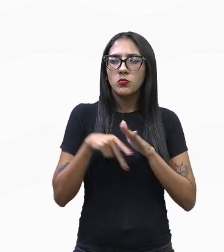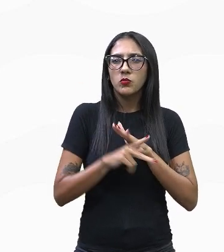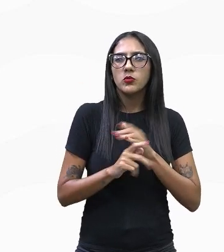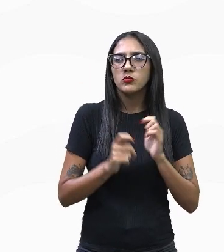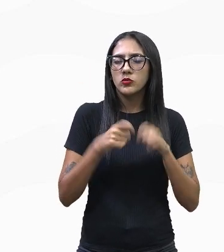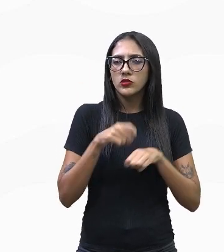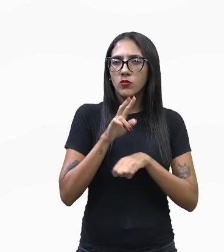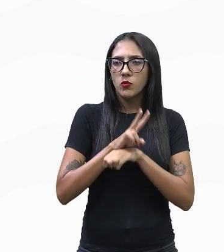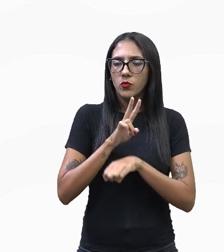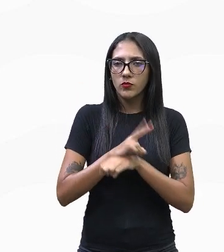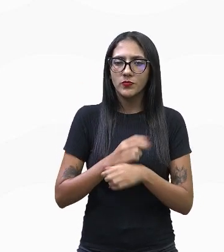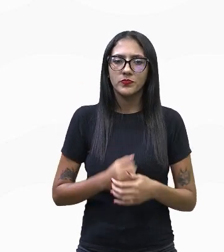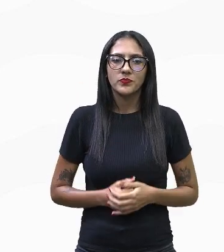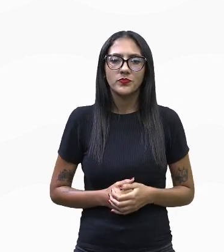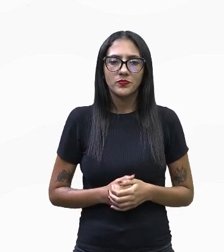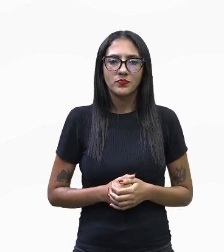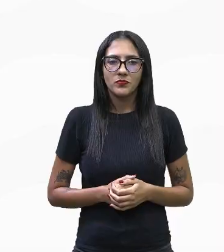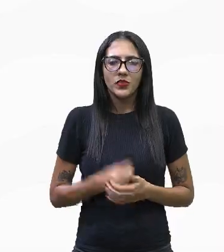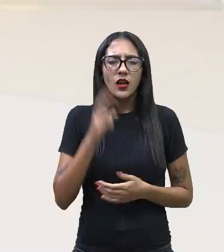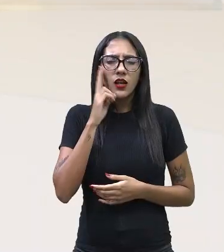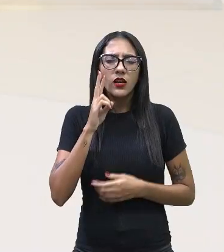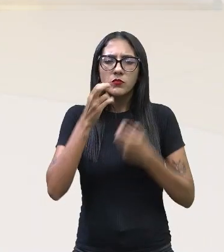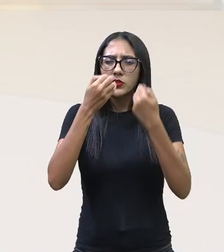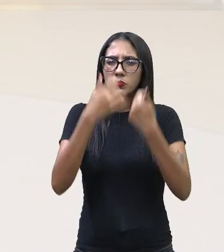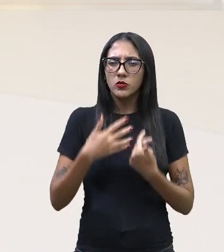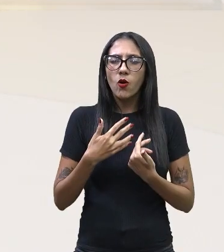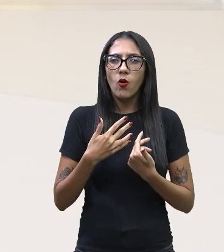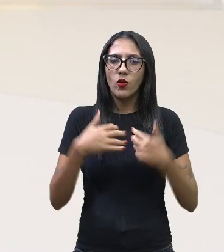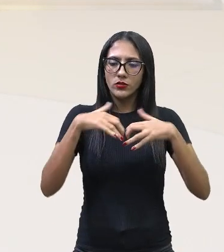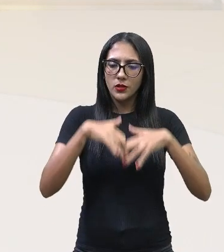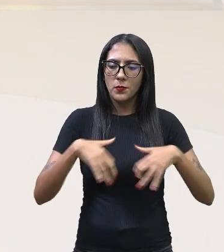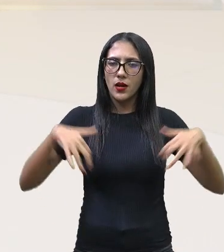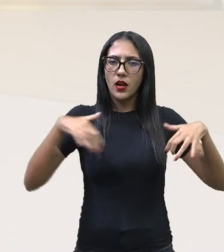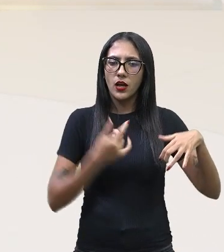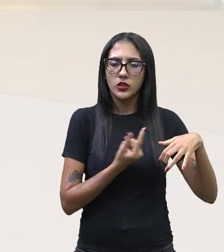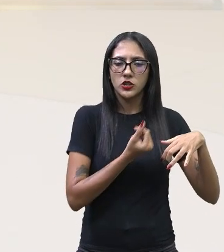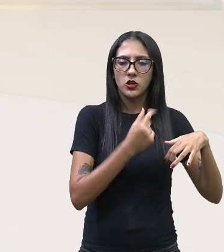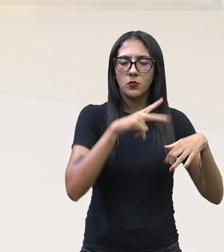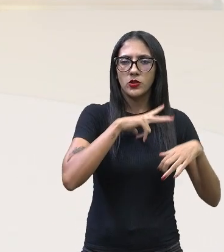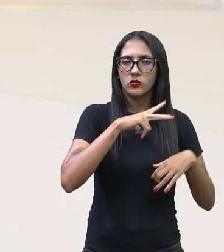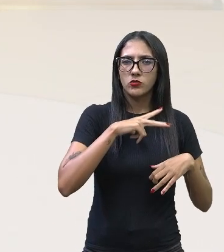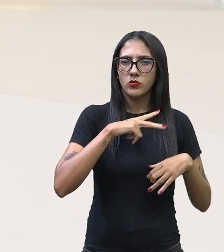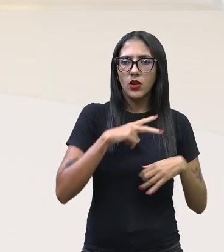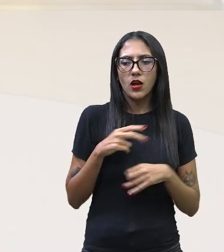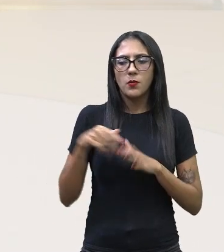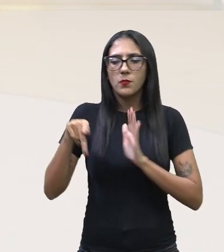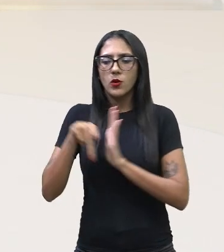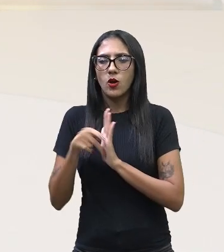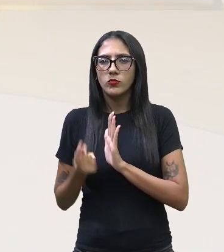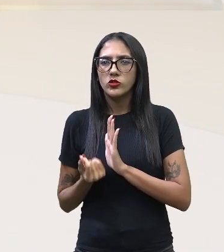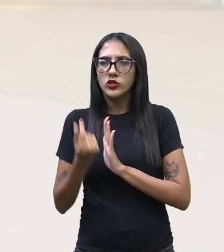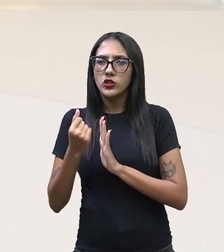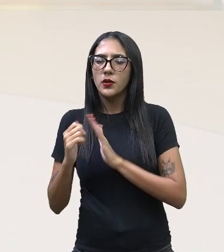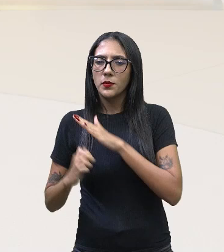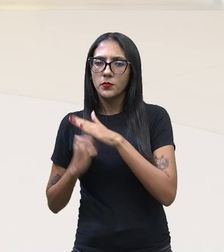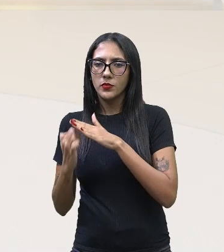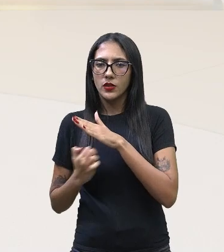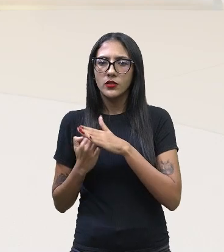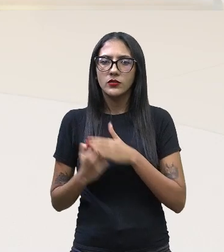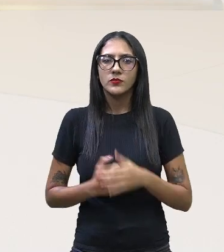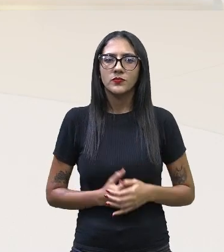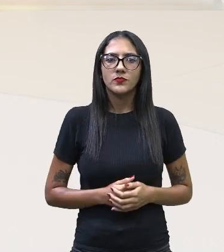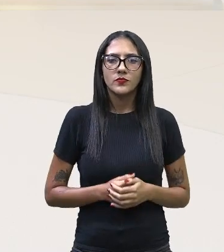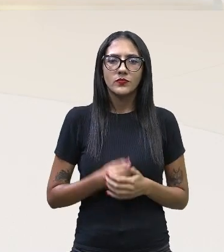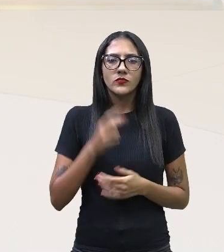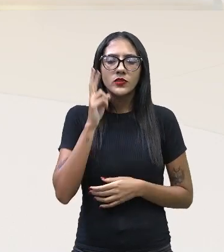gente fala sobre não misturar as finanças pessoais com as empresariais, também é o contrário, não é só você tirar o dinheiro da